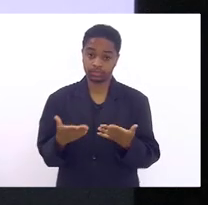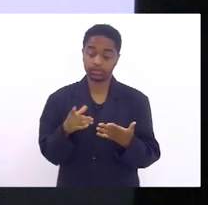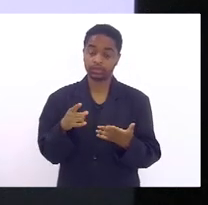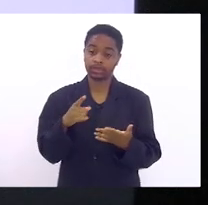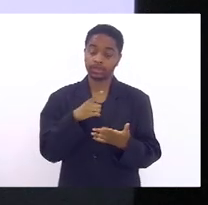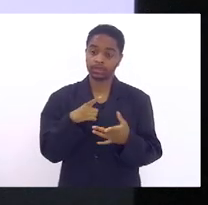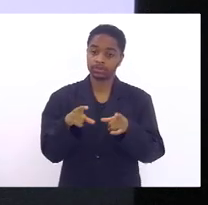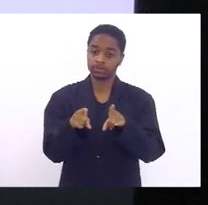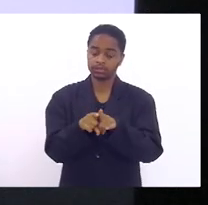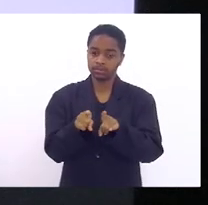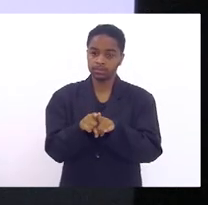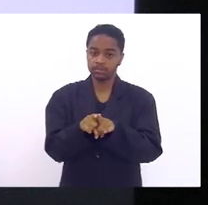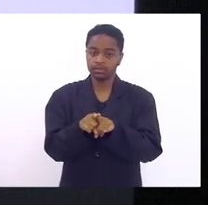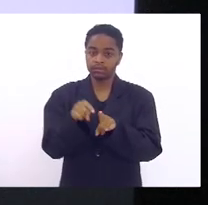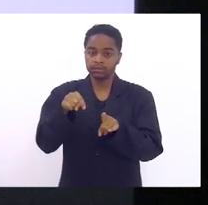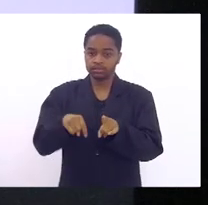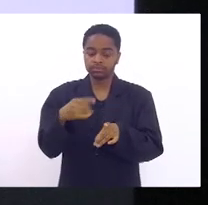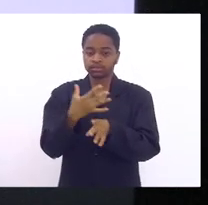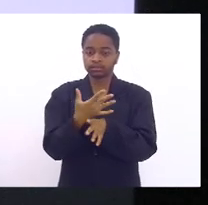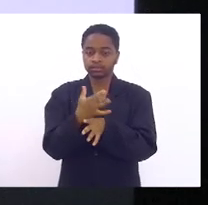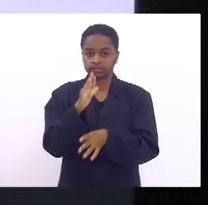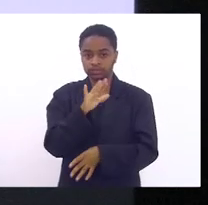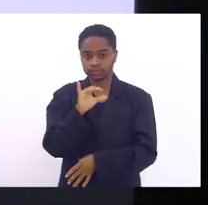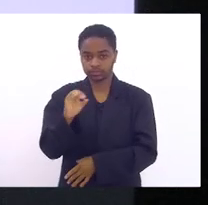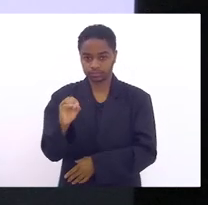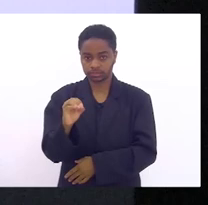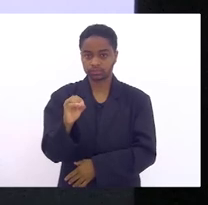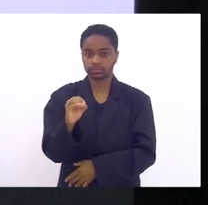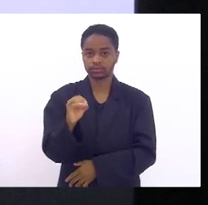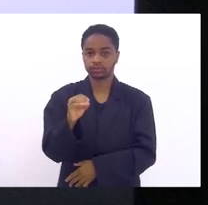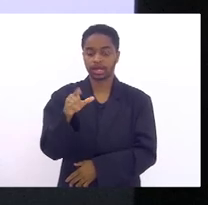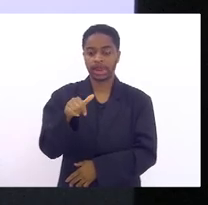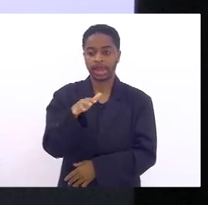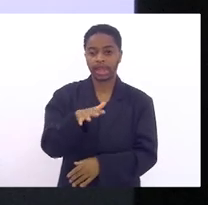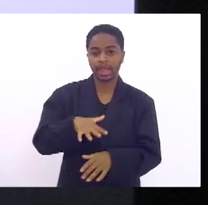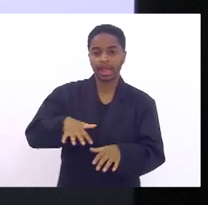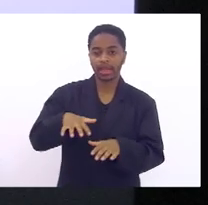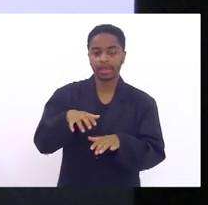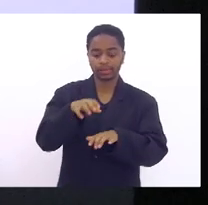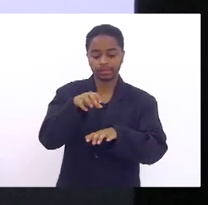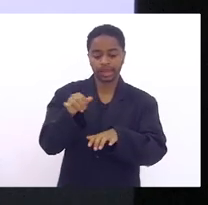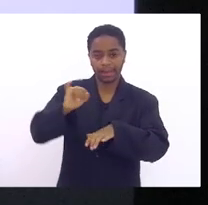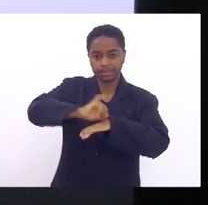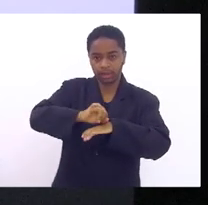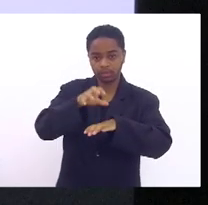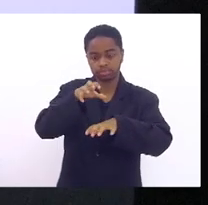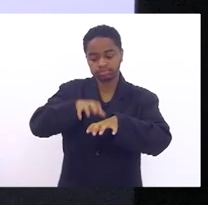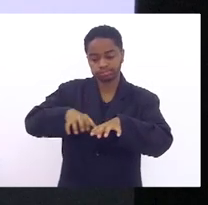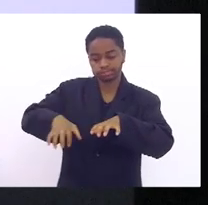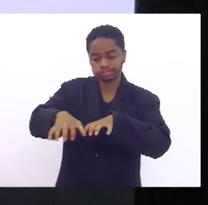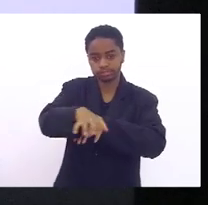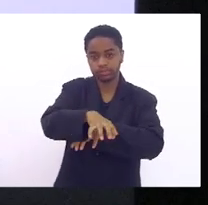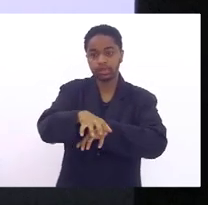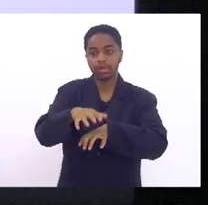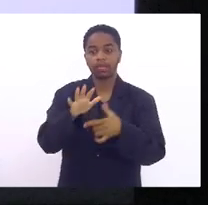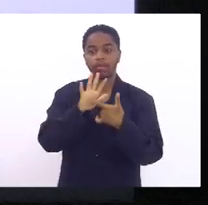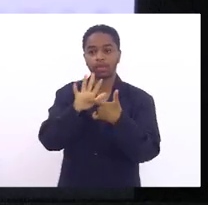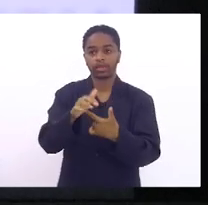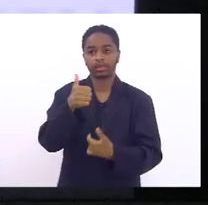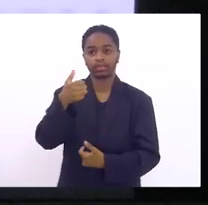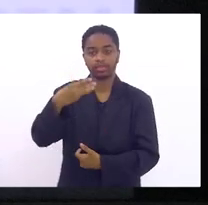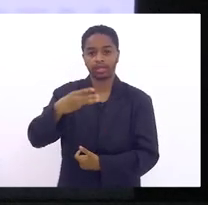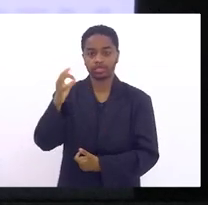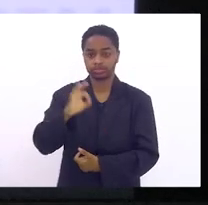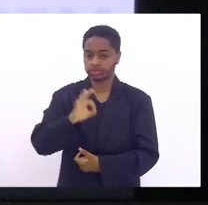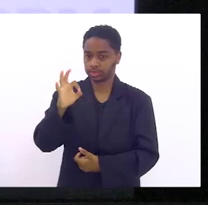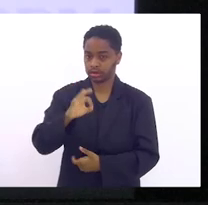também tem o município do Rio de Janeiro e que é essa região metropolitana quando a gente bota assim exceto Rio 13% então